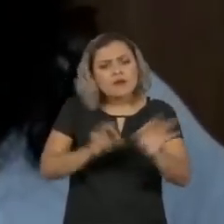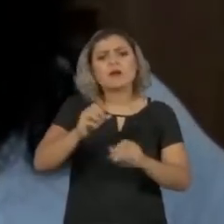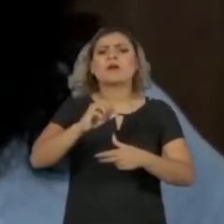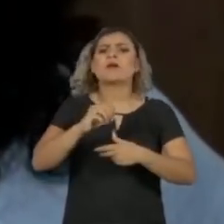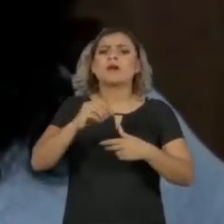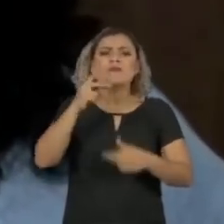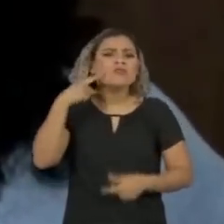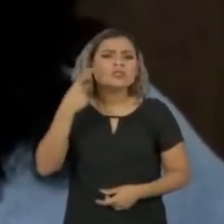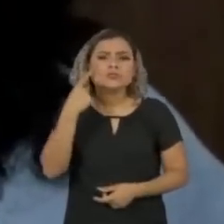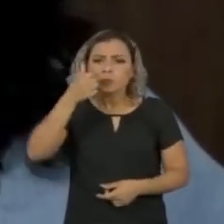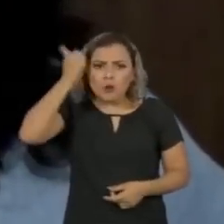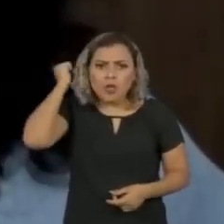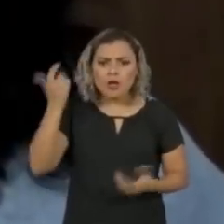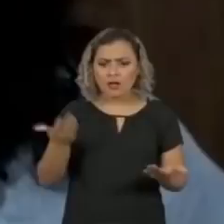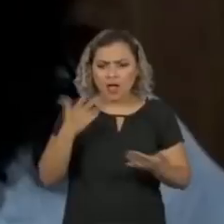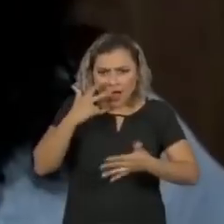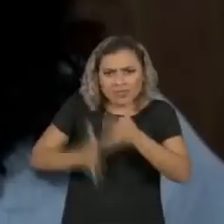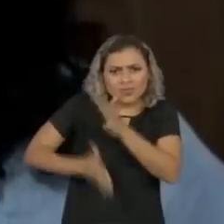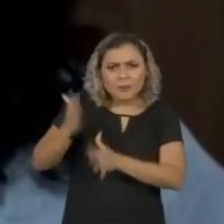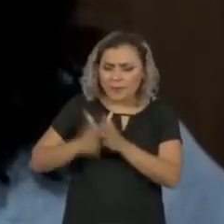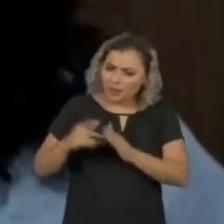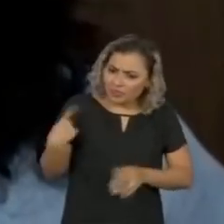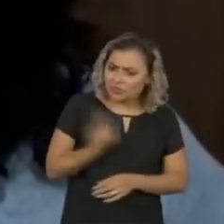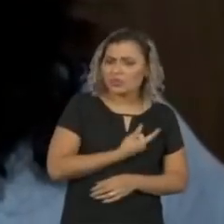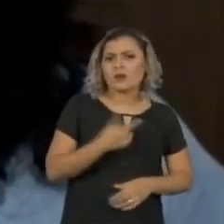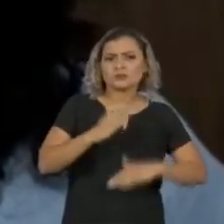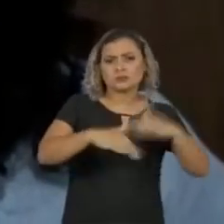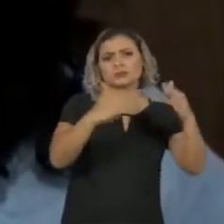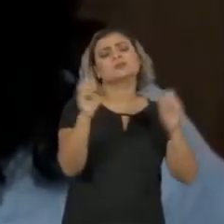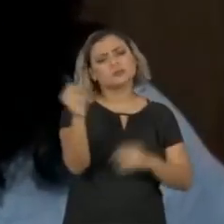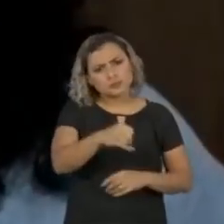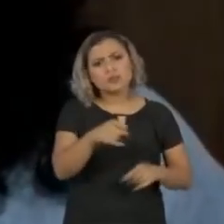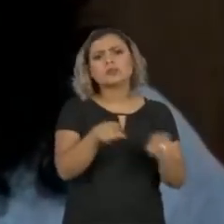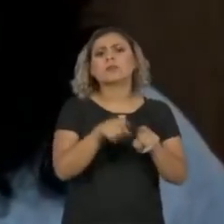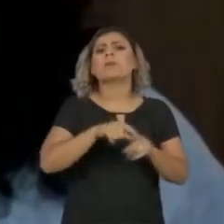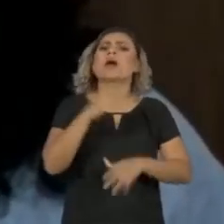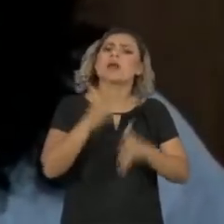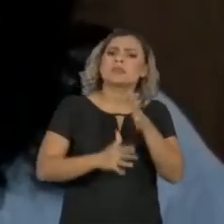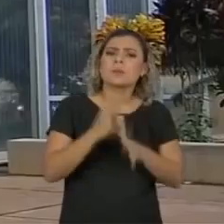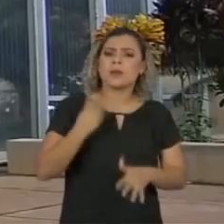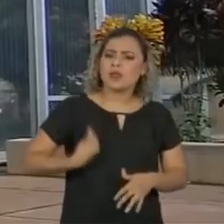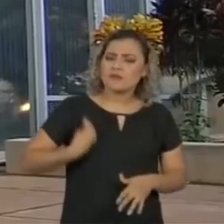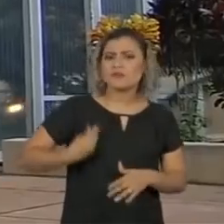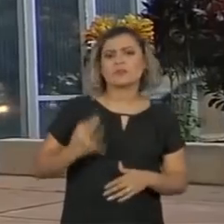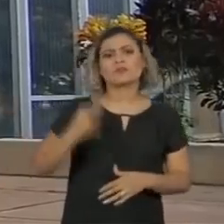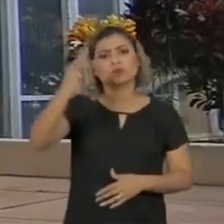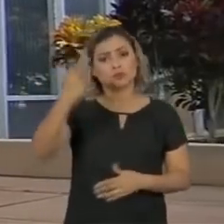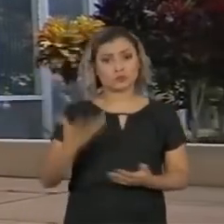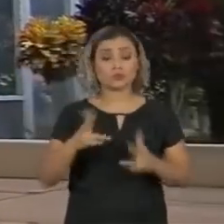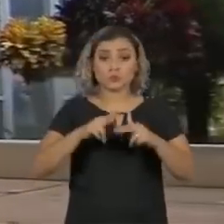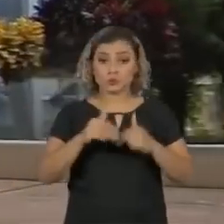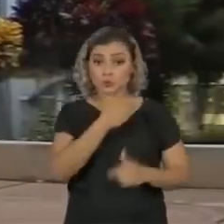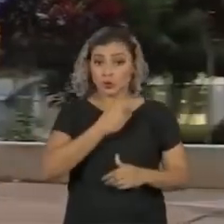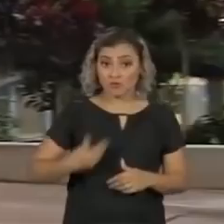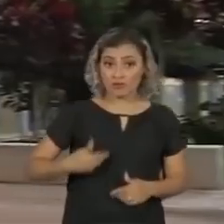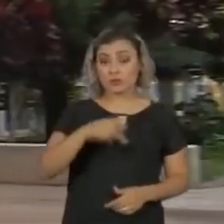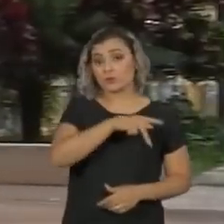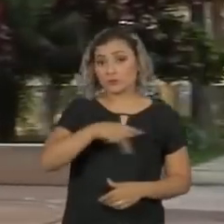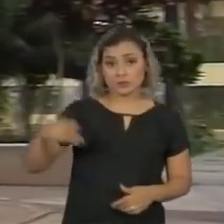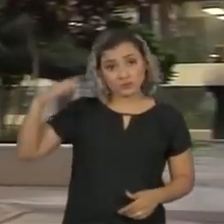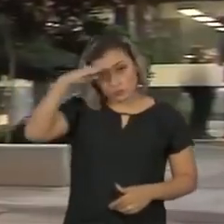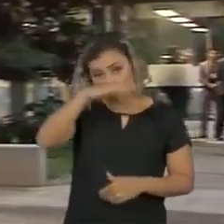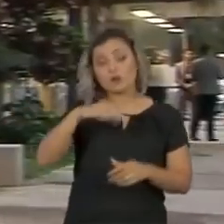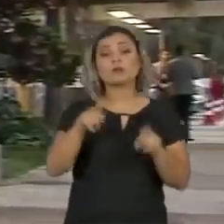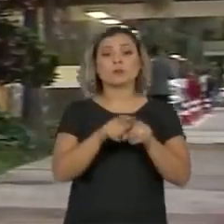vestibular, e isso não compromete somente o nosso desempenho, compromete também as nossas vidas. Desde o início do governo Jair Bolsonaro,